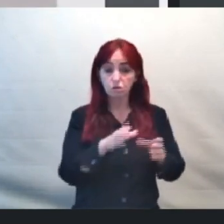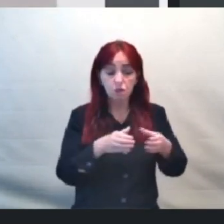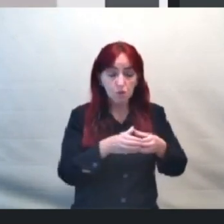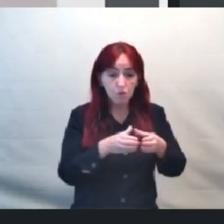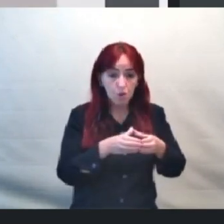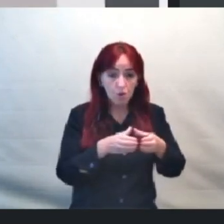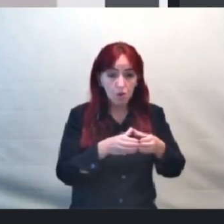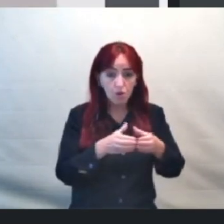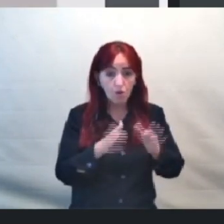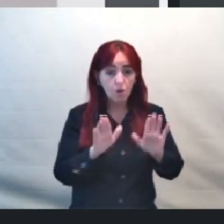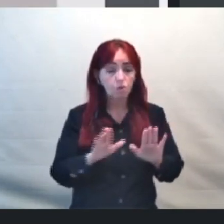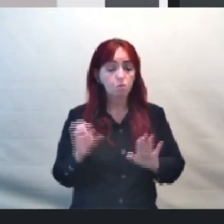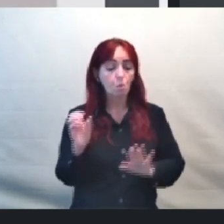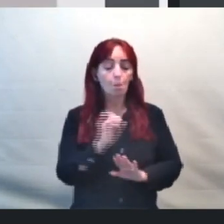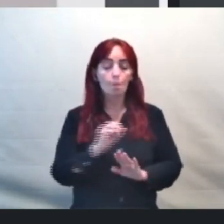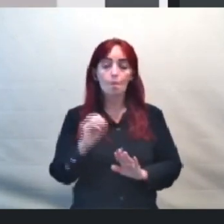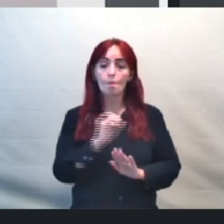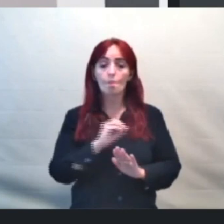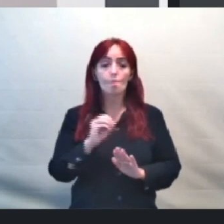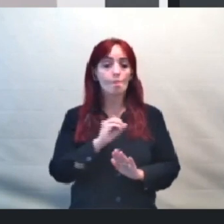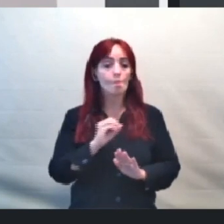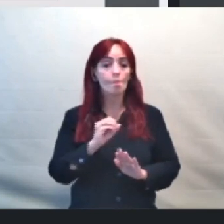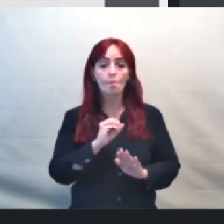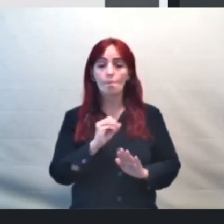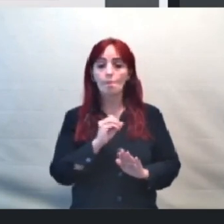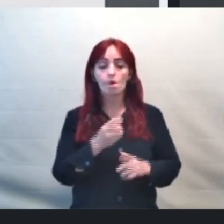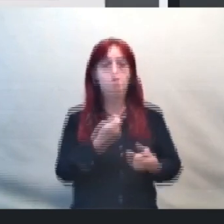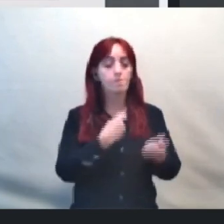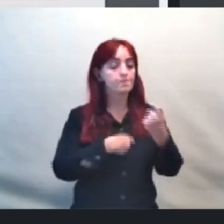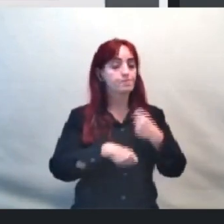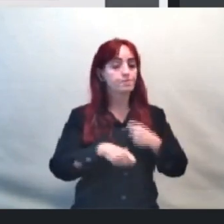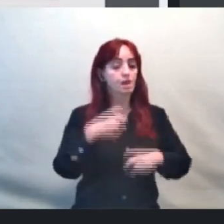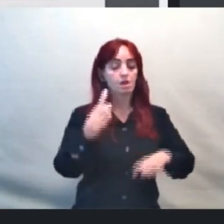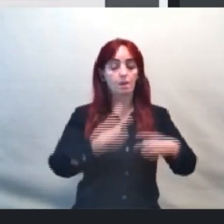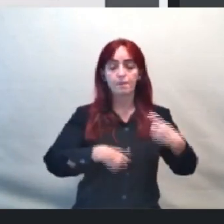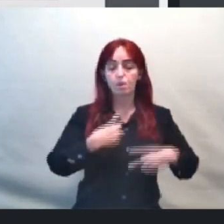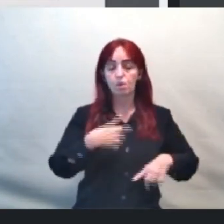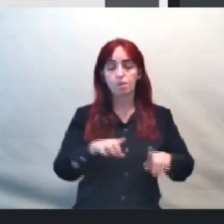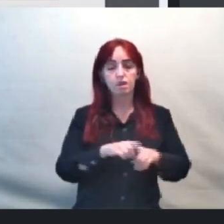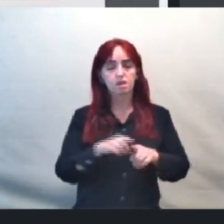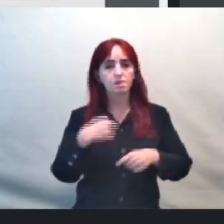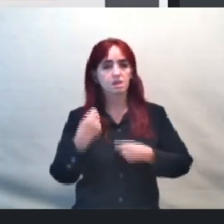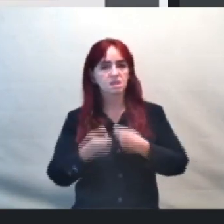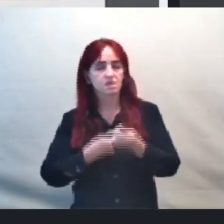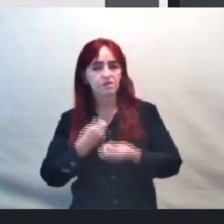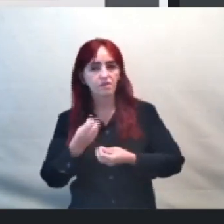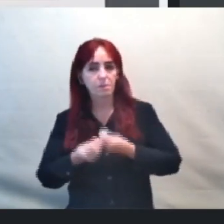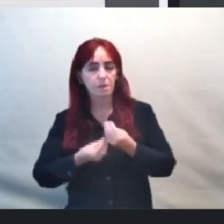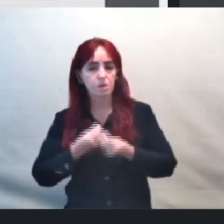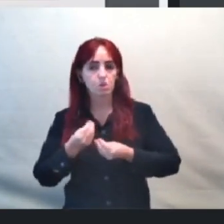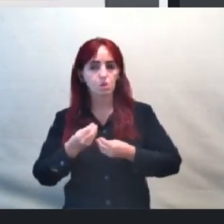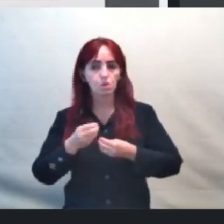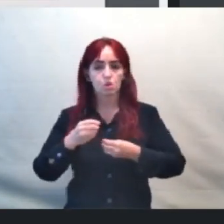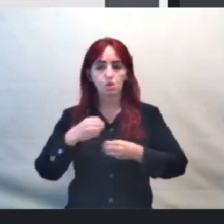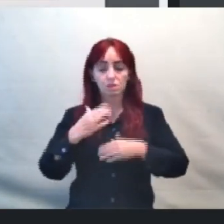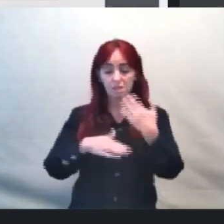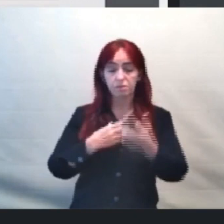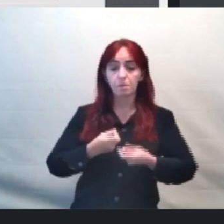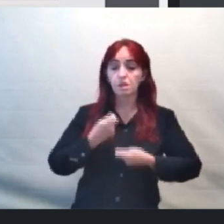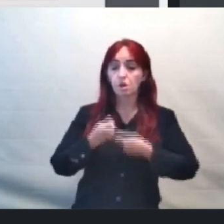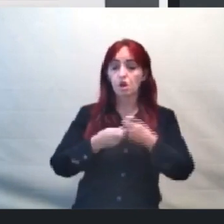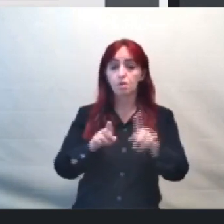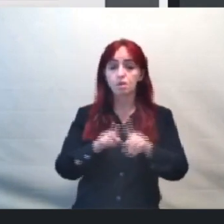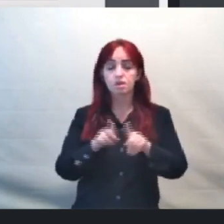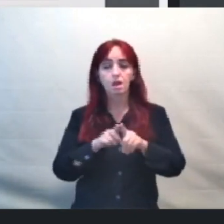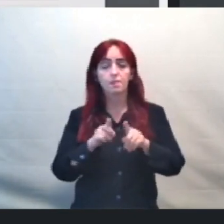na administração pública, nenhuma no desenvolvimento econômico, nenhuma nos direitos humanos, uma na educação, zero na